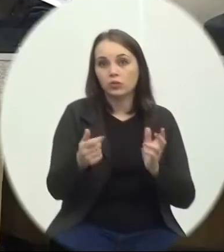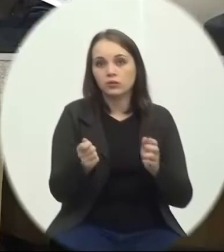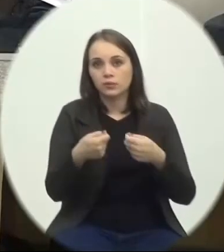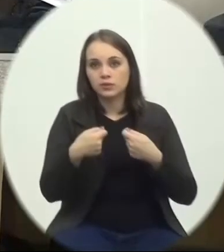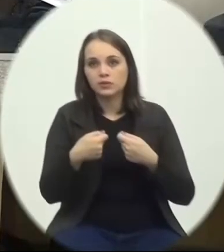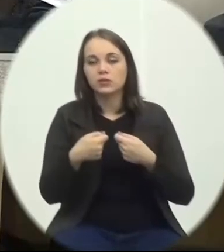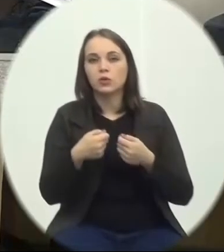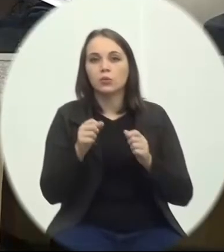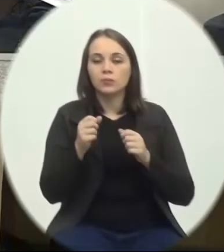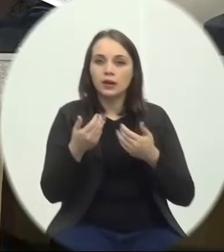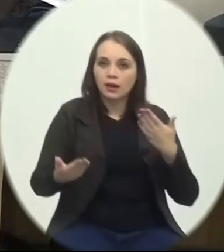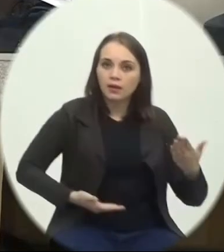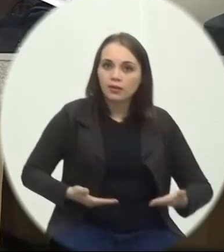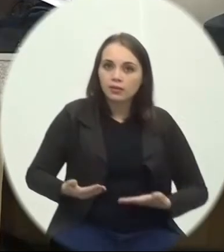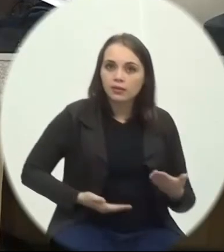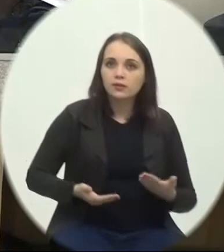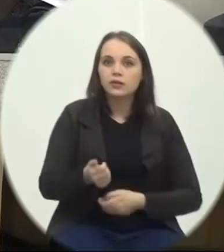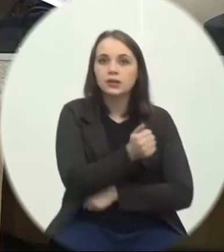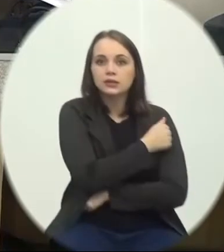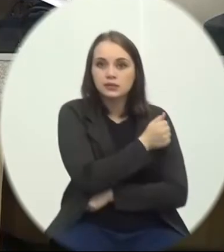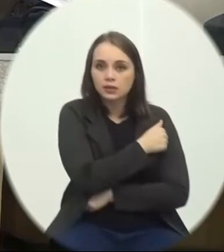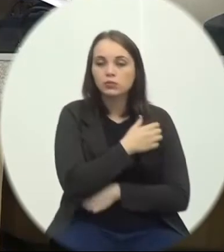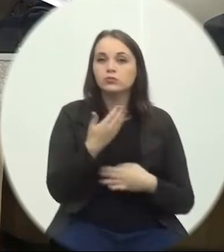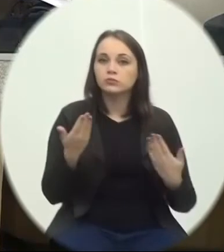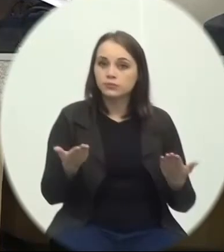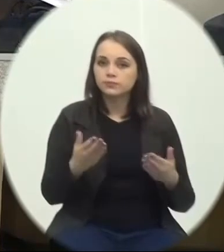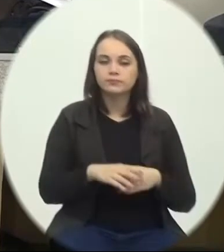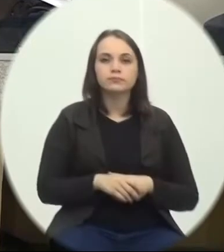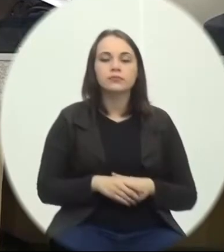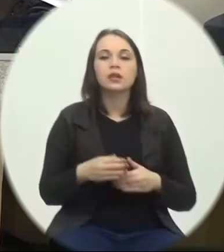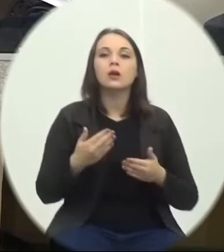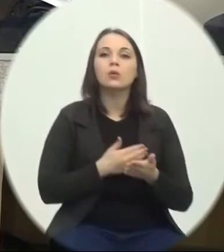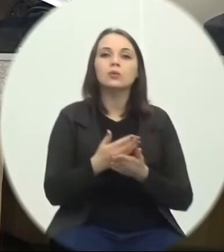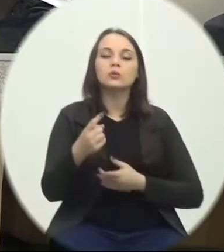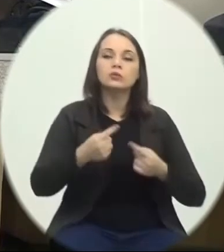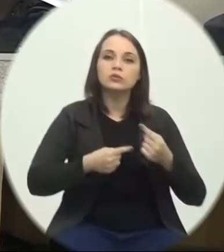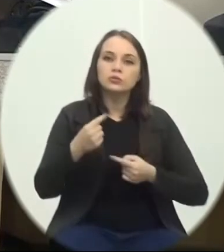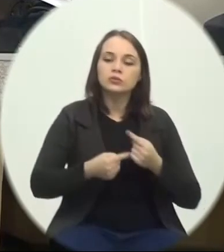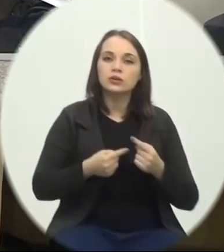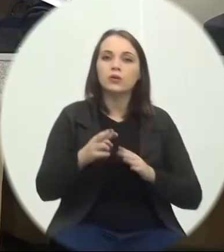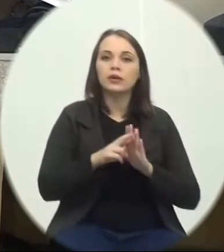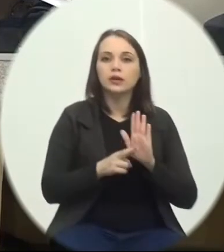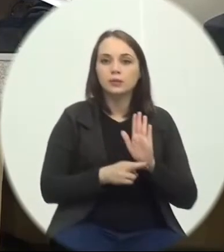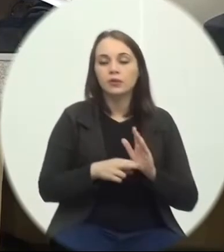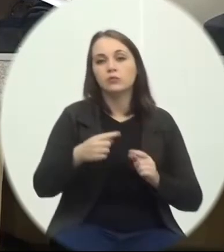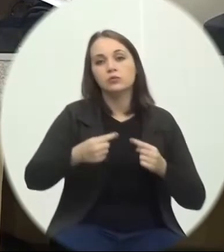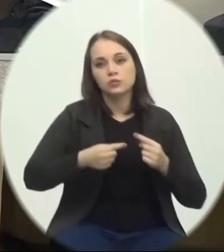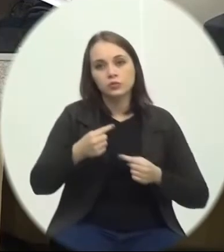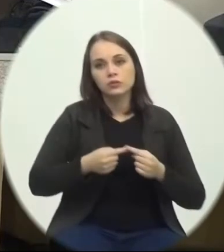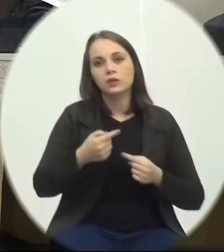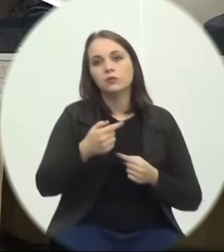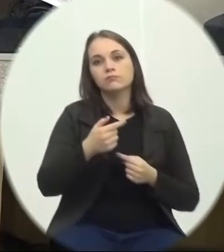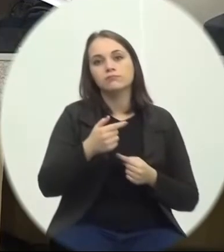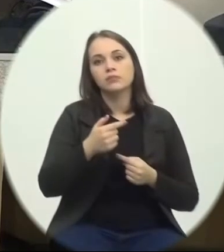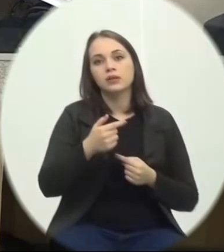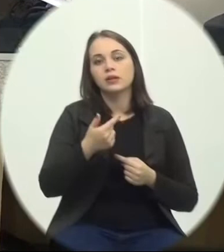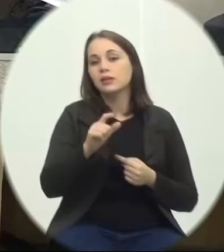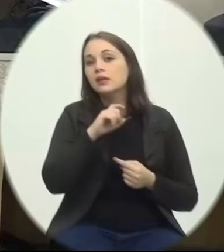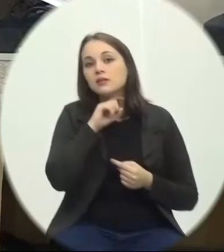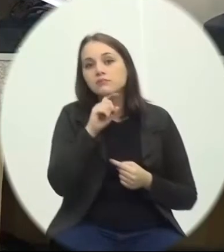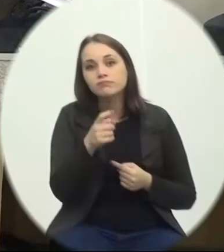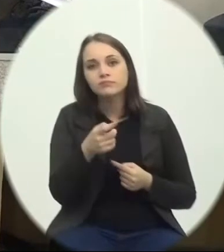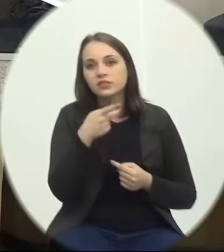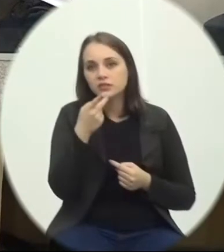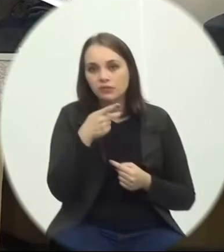O requerimento Está em discussão Não havendo Quem queira Discutir Está em votação Os favoráveis Permaneçam Como estão Os contrários Se